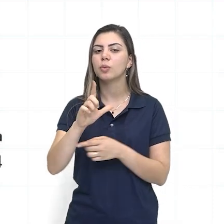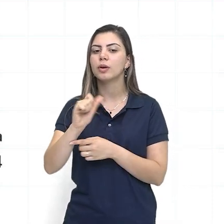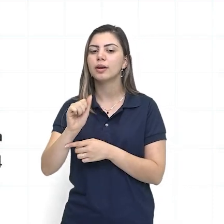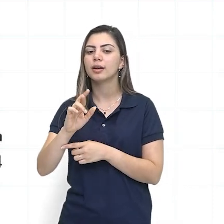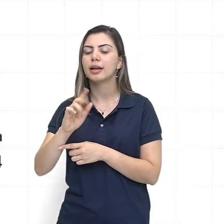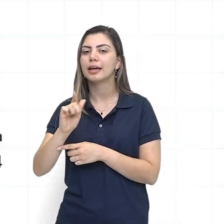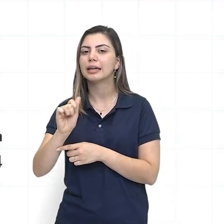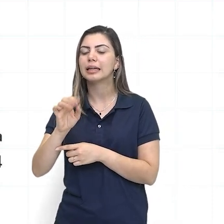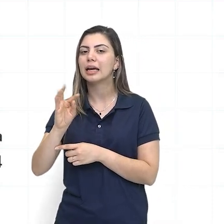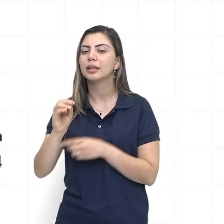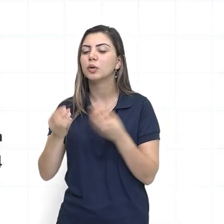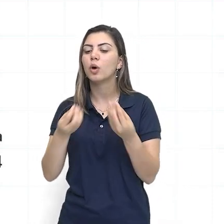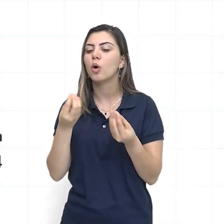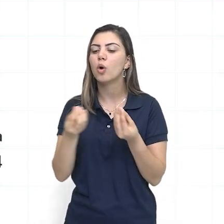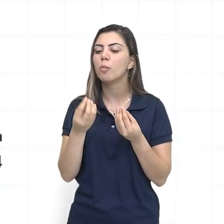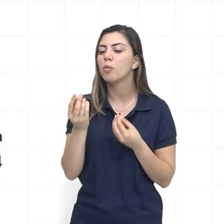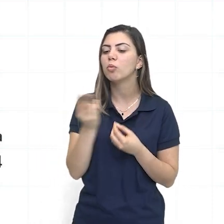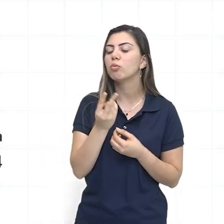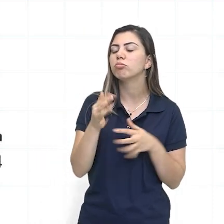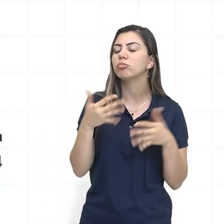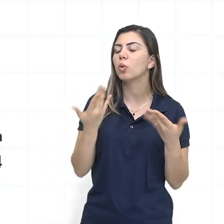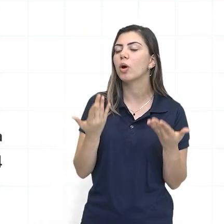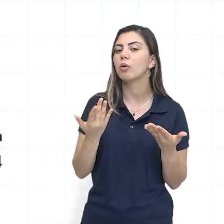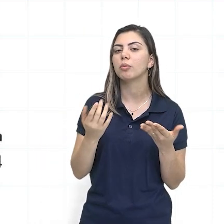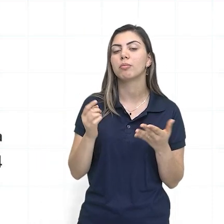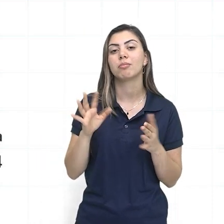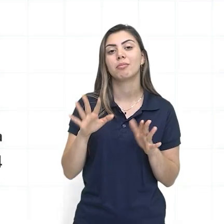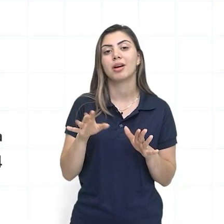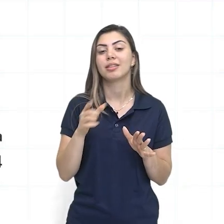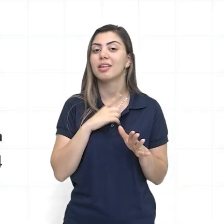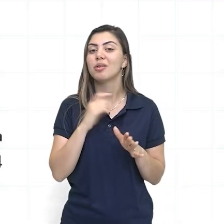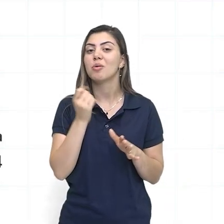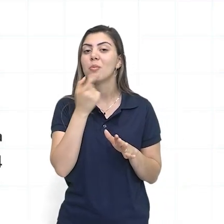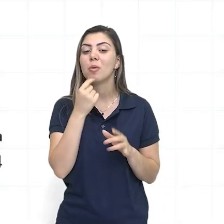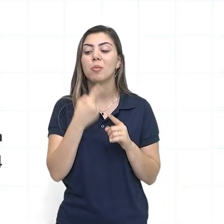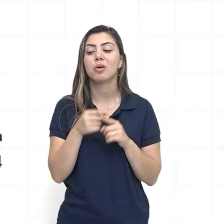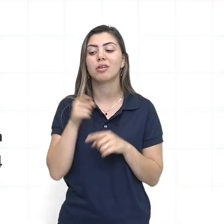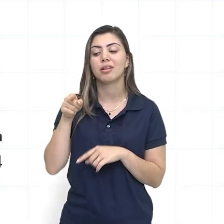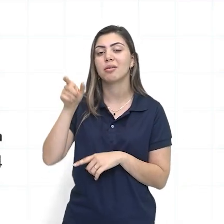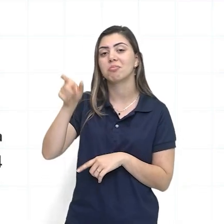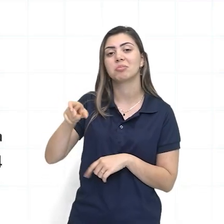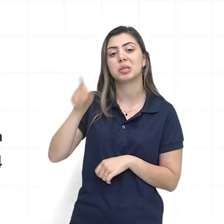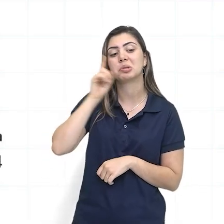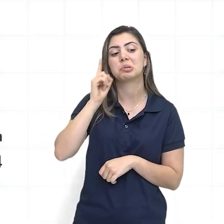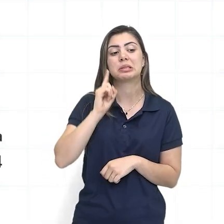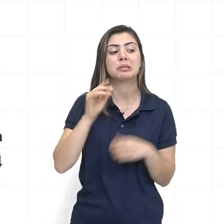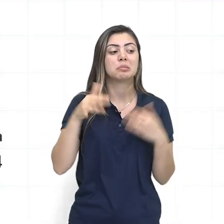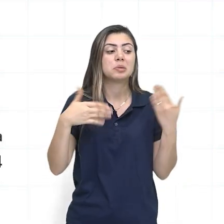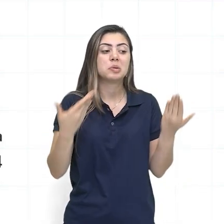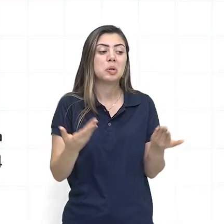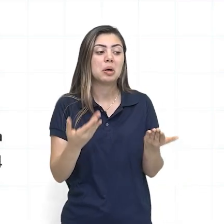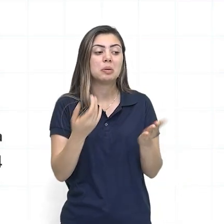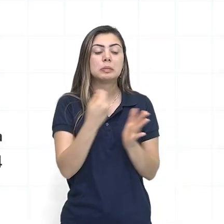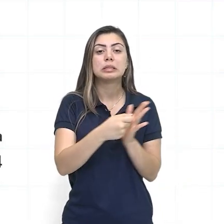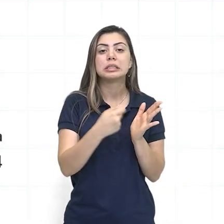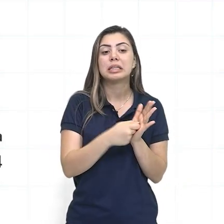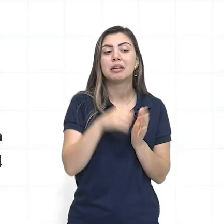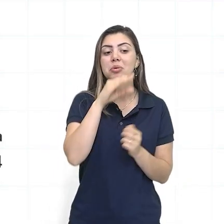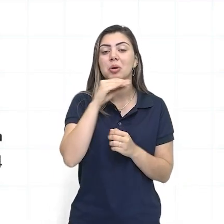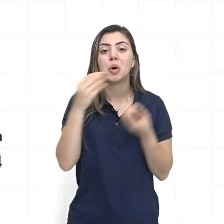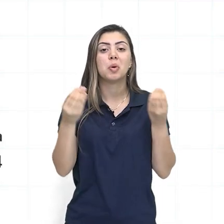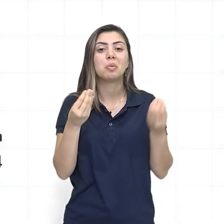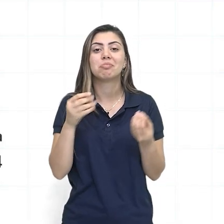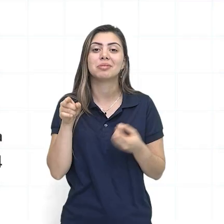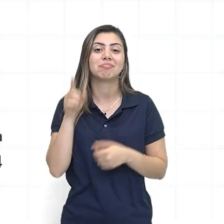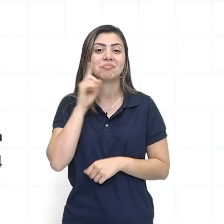palavra é que vai gerar, né, esse humor, porque justamente um dos personagens eles não sabia como é que se